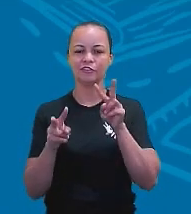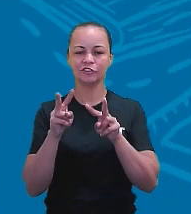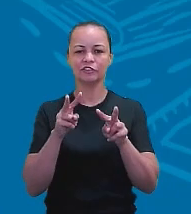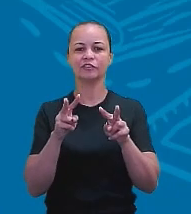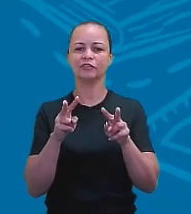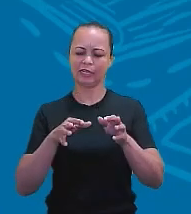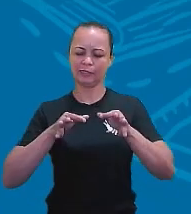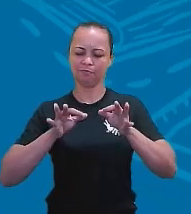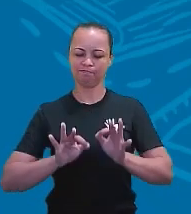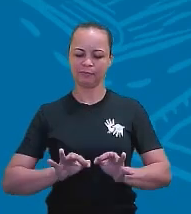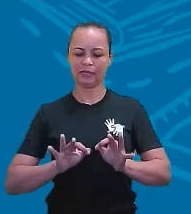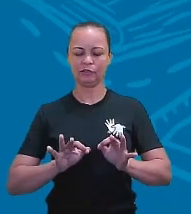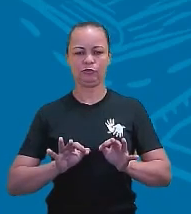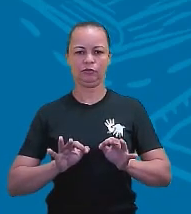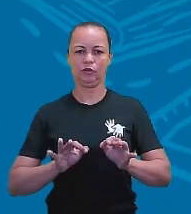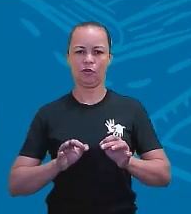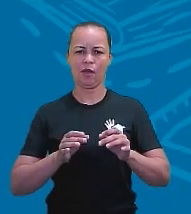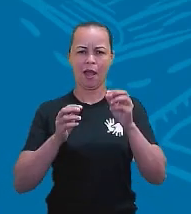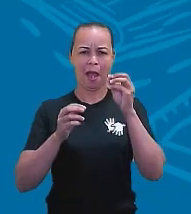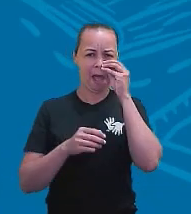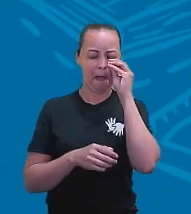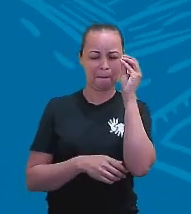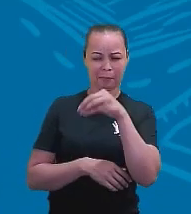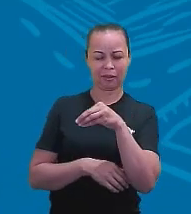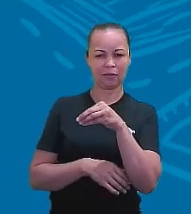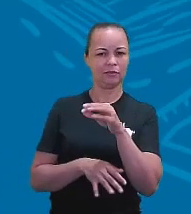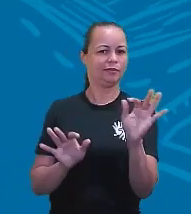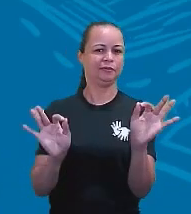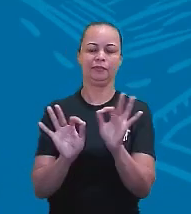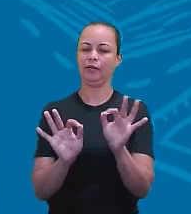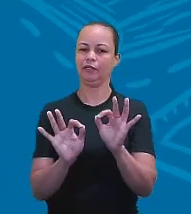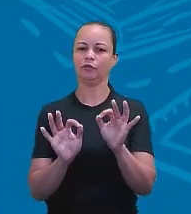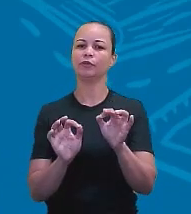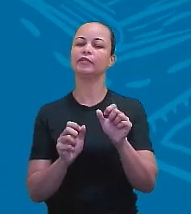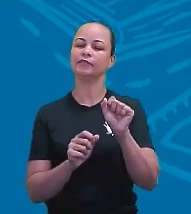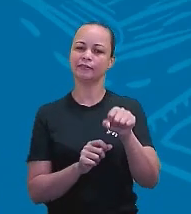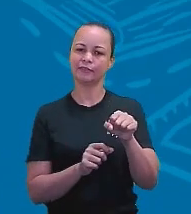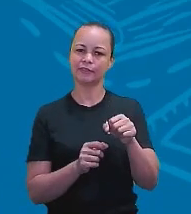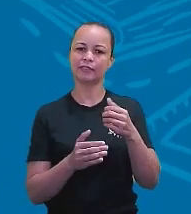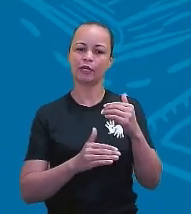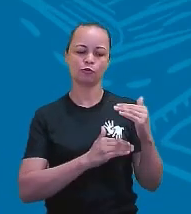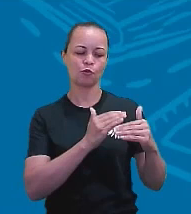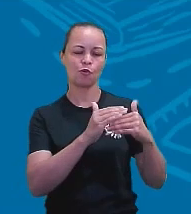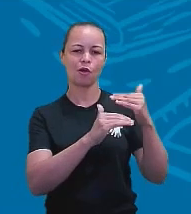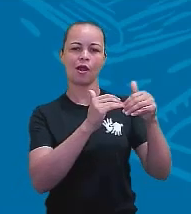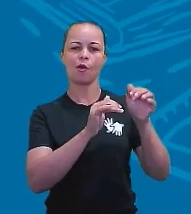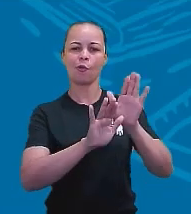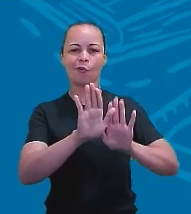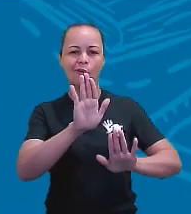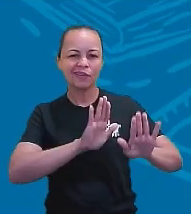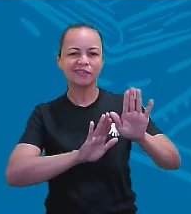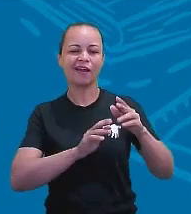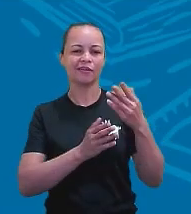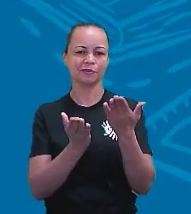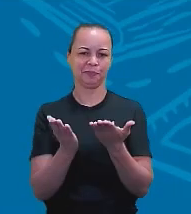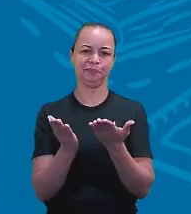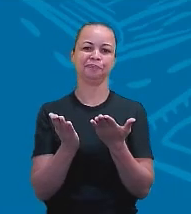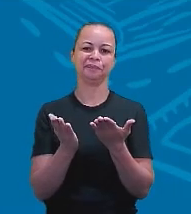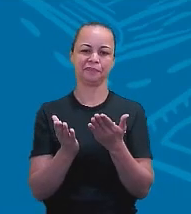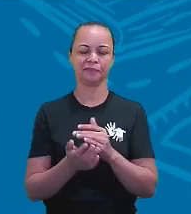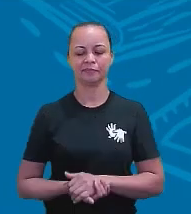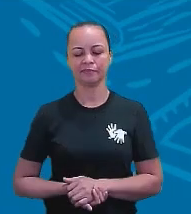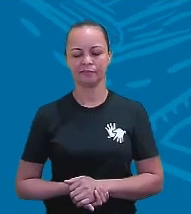deve ser, não abandonada, e sim algo que deve ser preservado. Porque a nossa cultura que está aí, né, gente? É